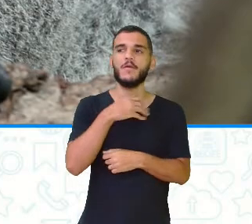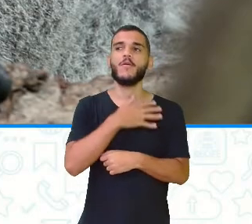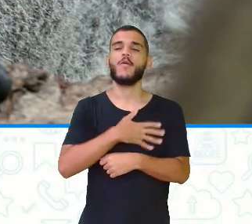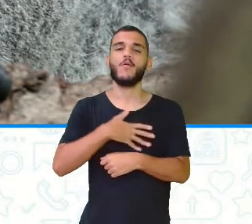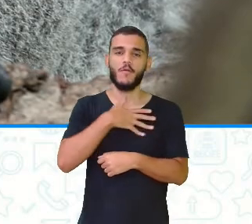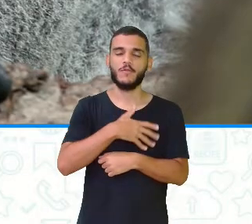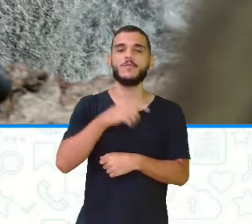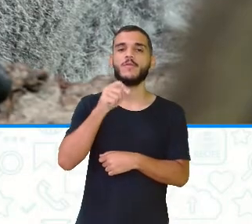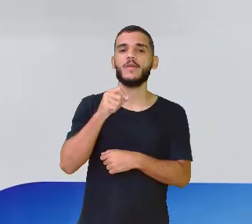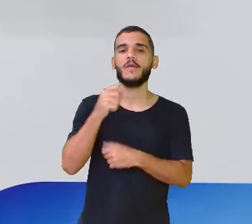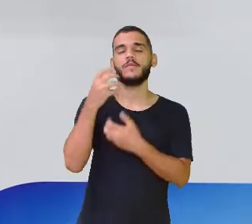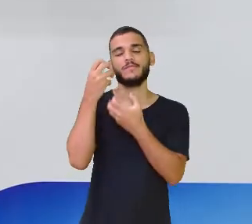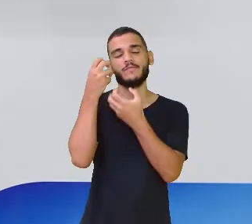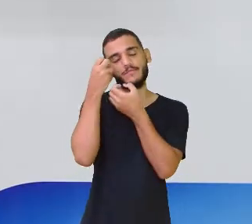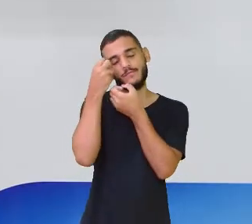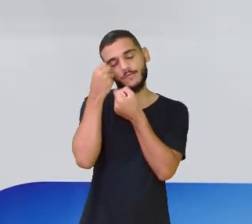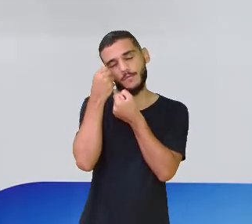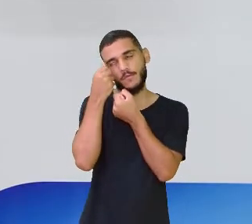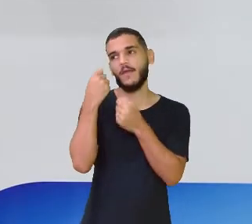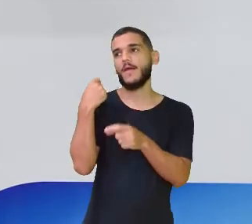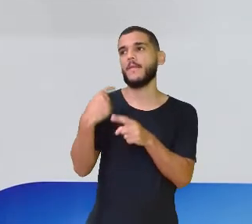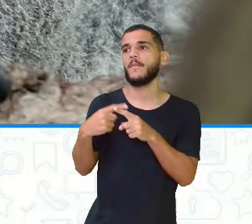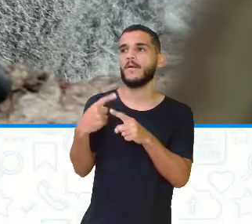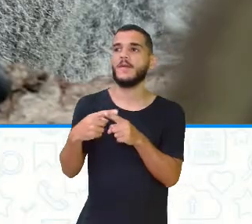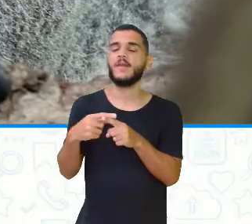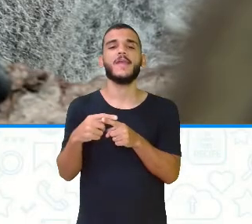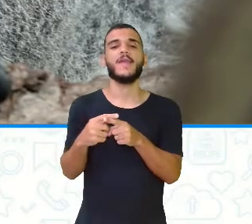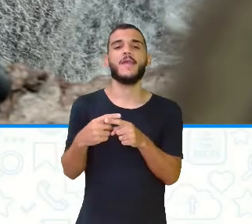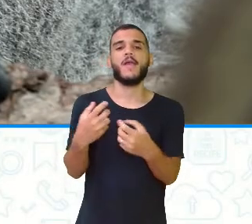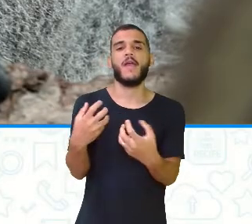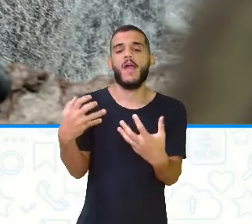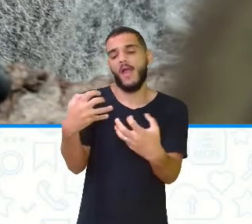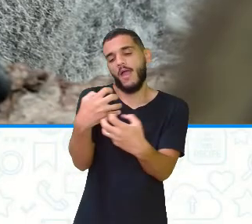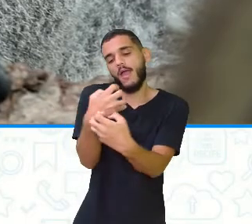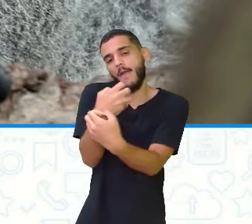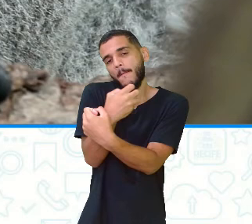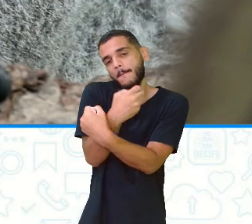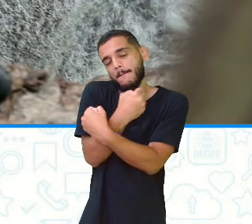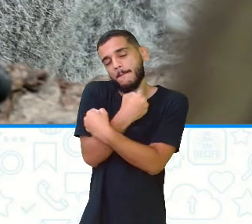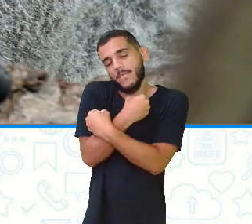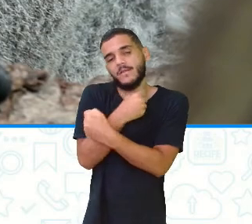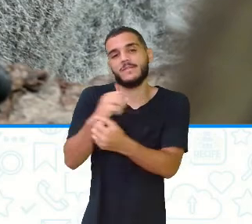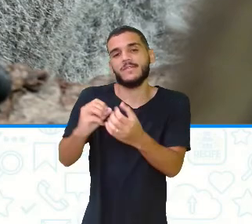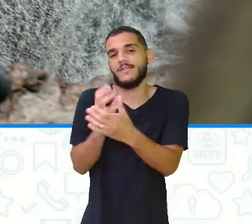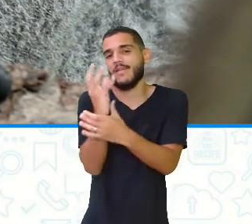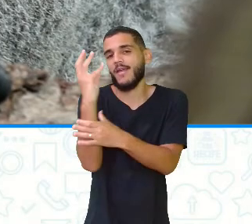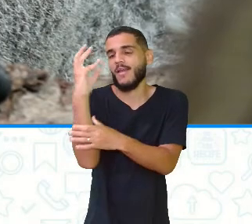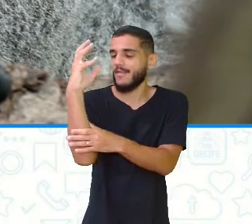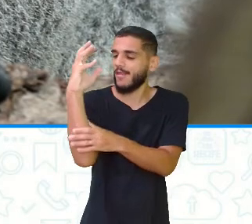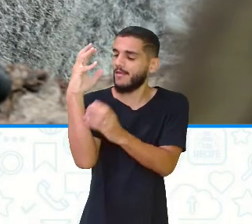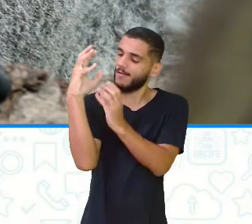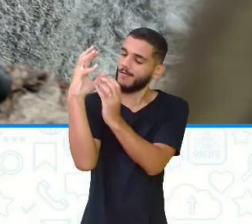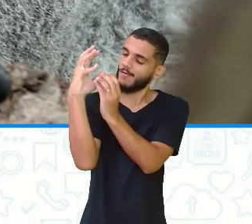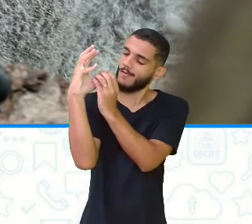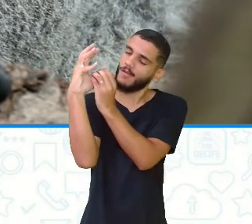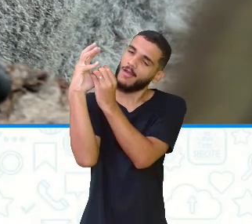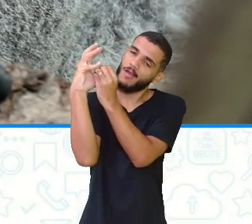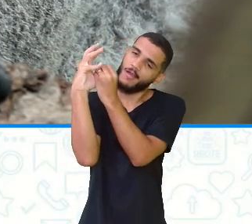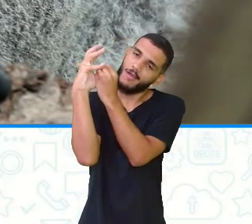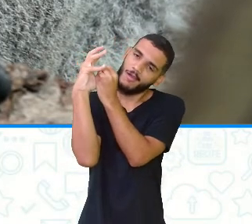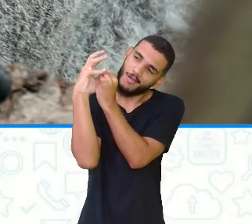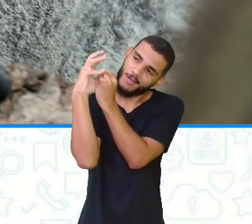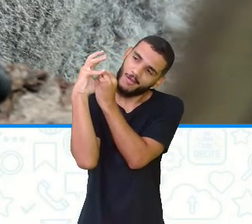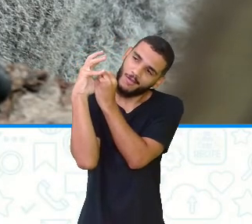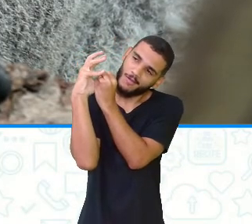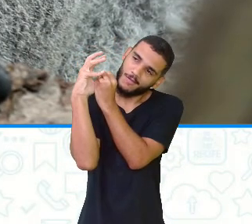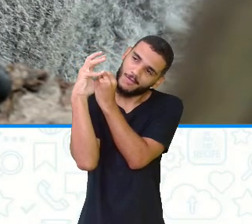eles se aproveitam, porque ó, eles abraçam as árvores para se manter refrescados. Tá pensando que koala é besta, professora Márcia? Olha